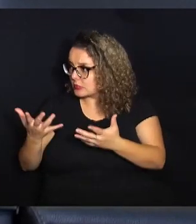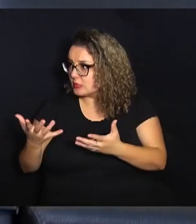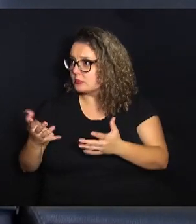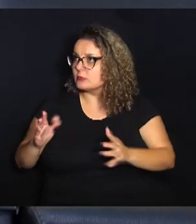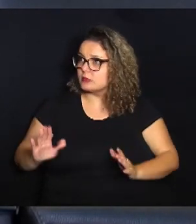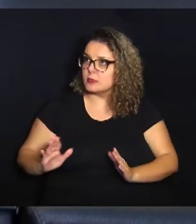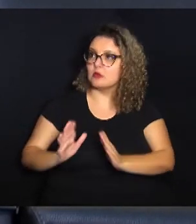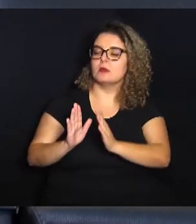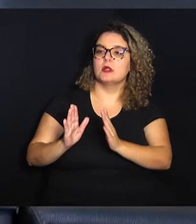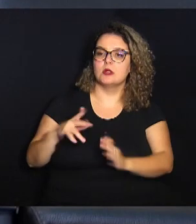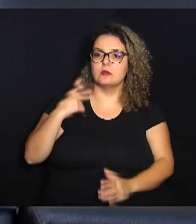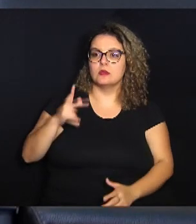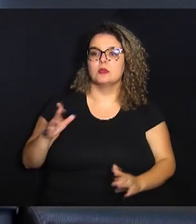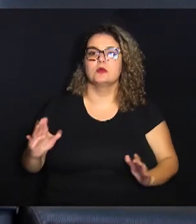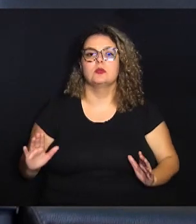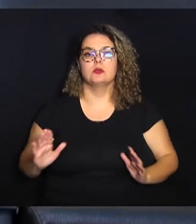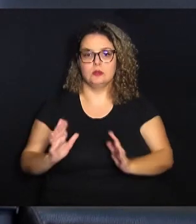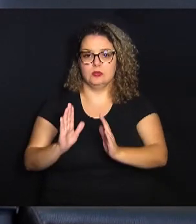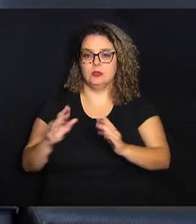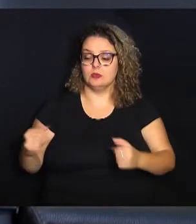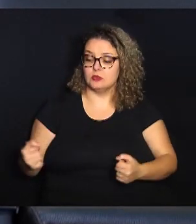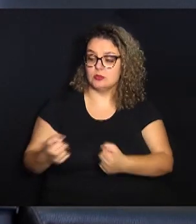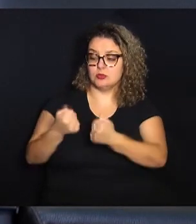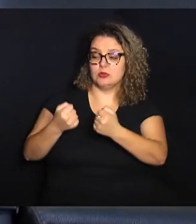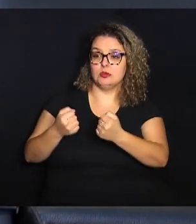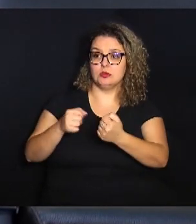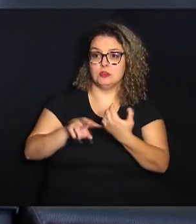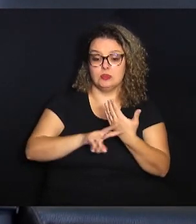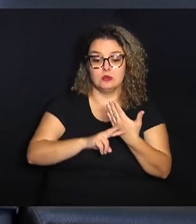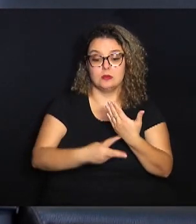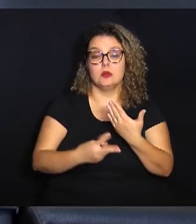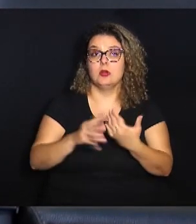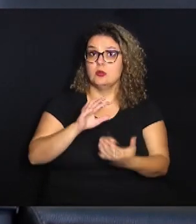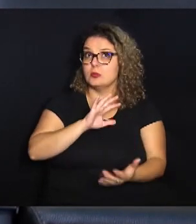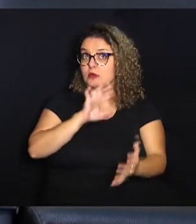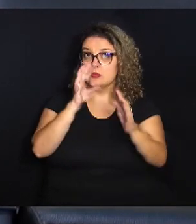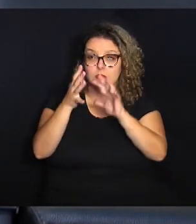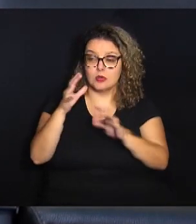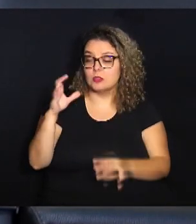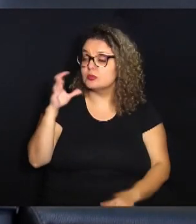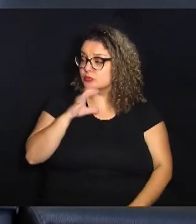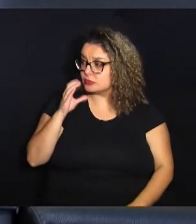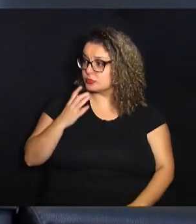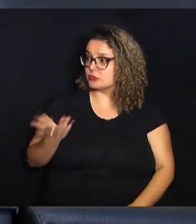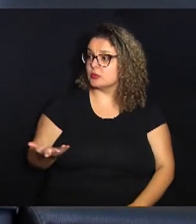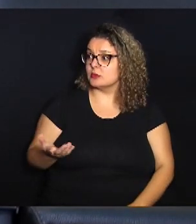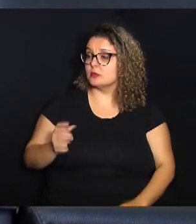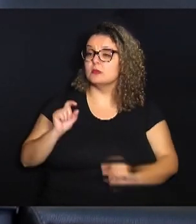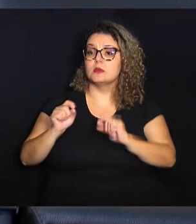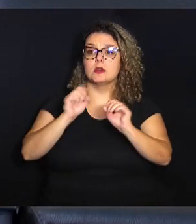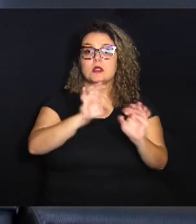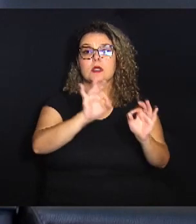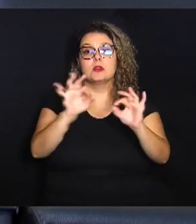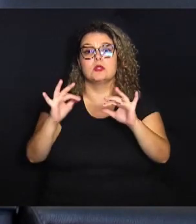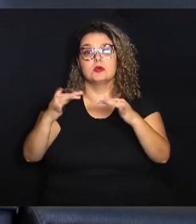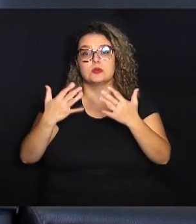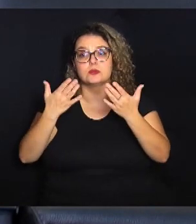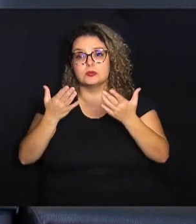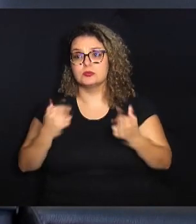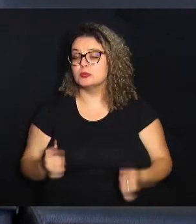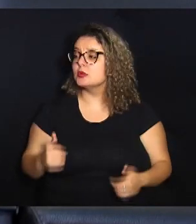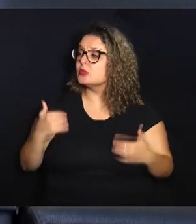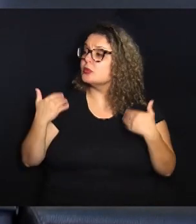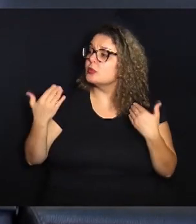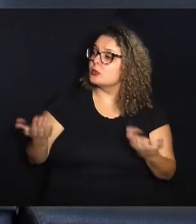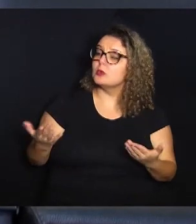frente parlamentar de enfrentamento aos efeitos da emergência climática. Para quem está nos acompanhando, quais